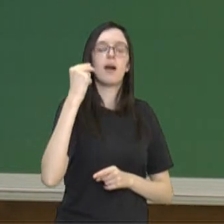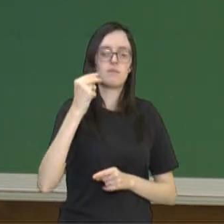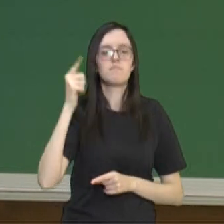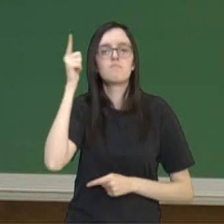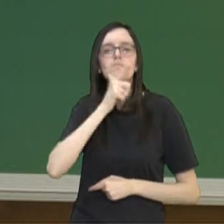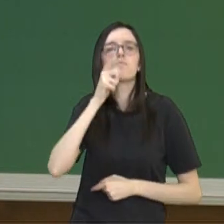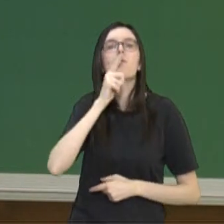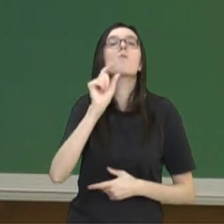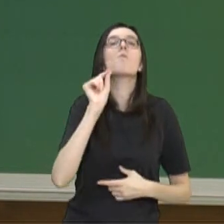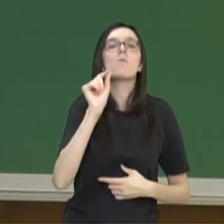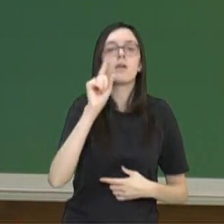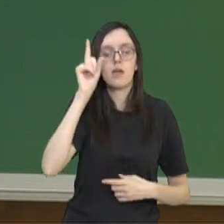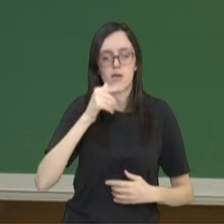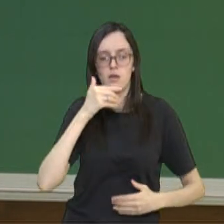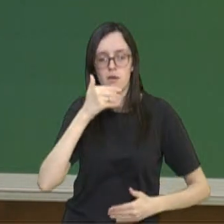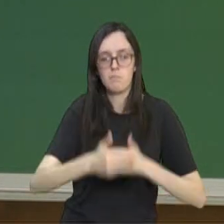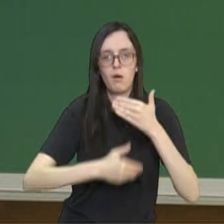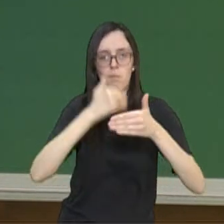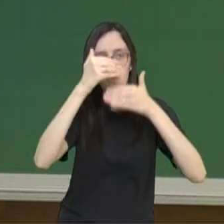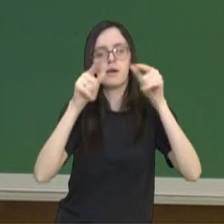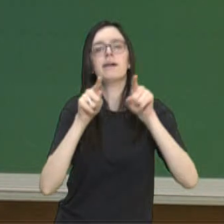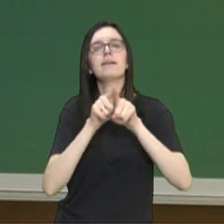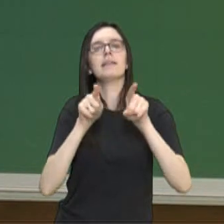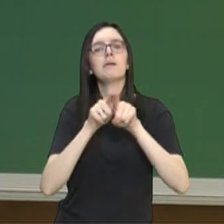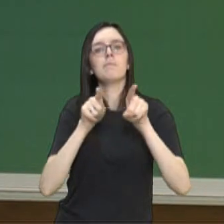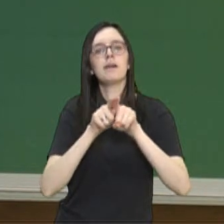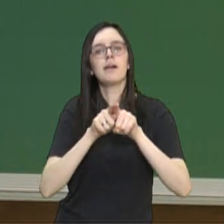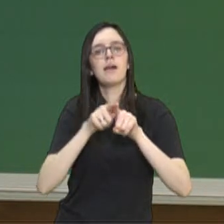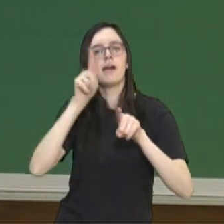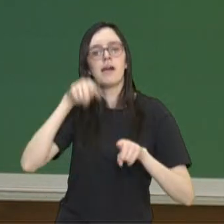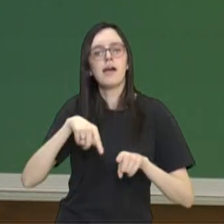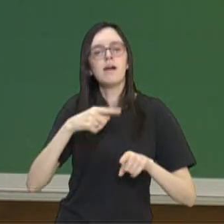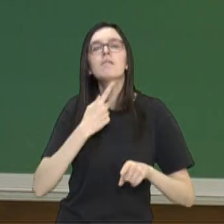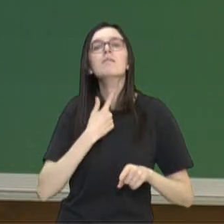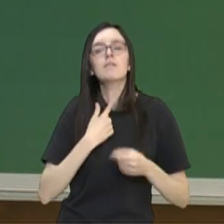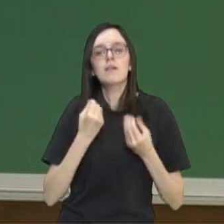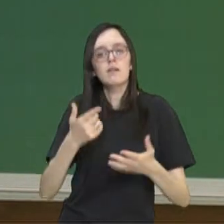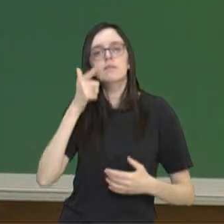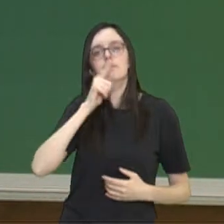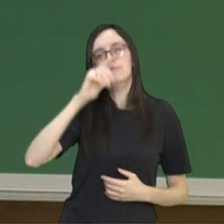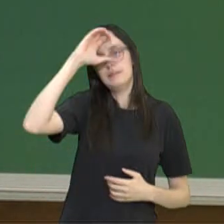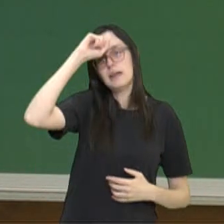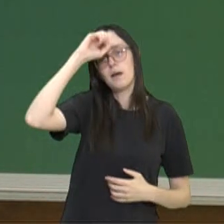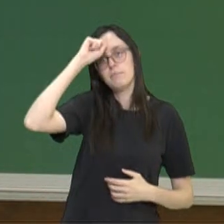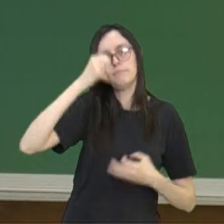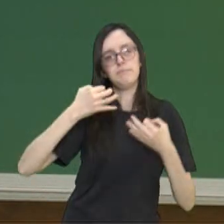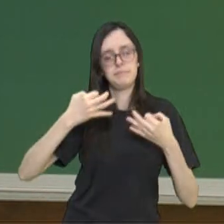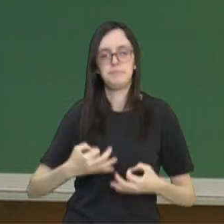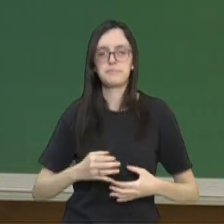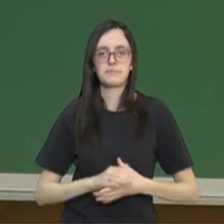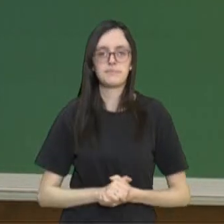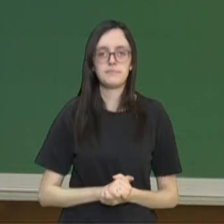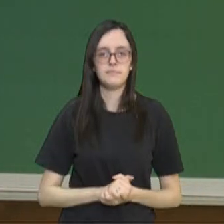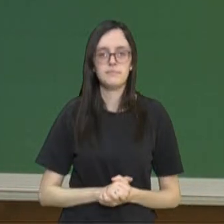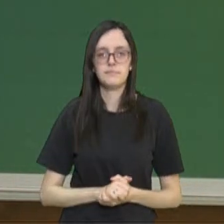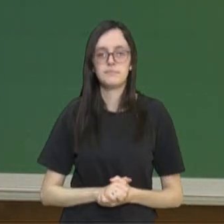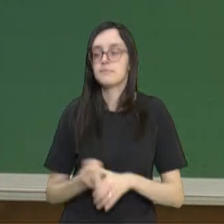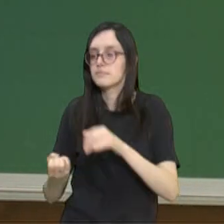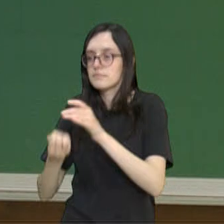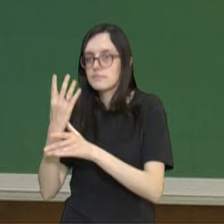esses fatos, né, essas vitórias que fazem com que o time seja mais bem visto, melhor visto, né? E